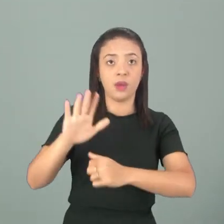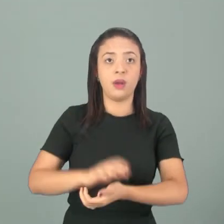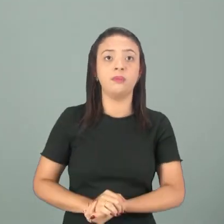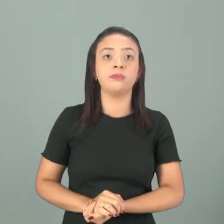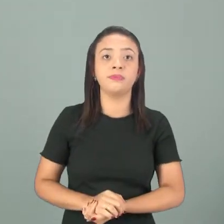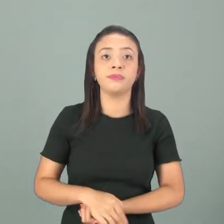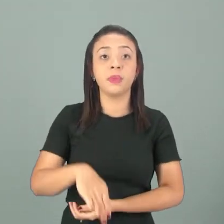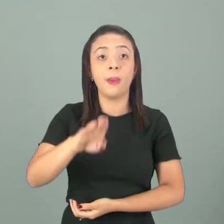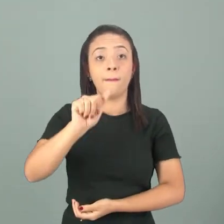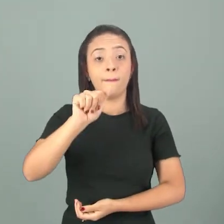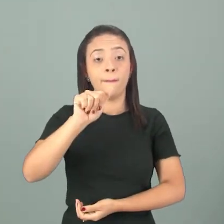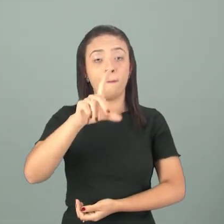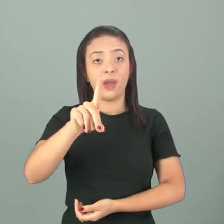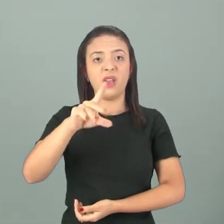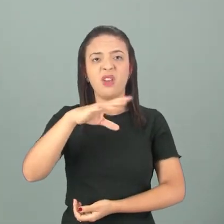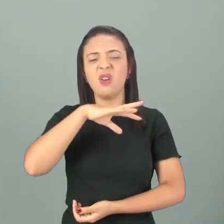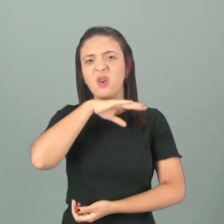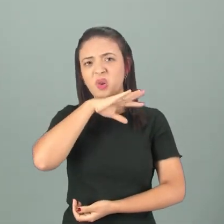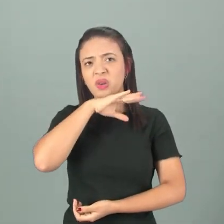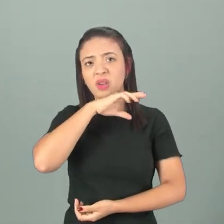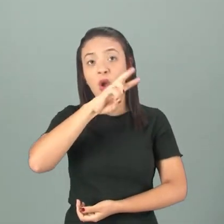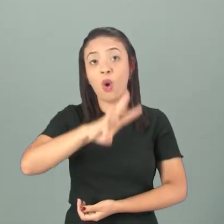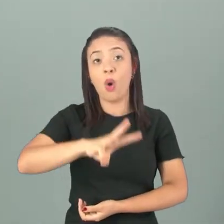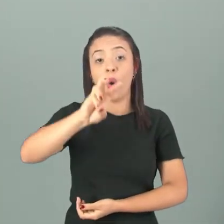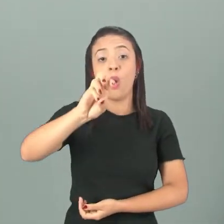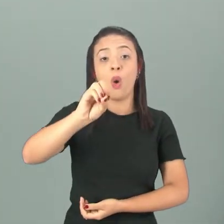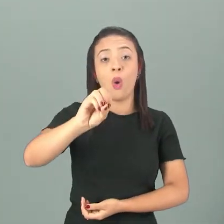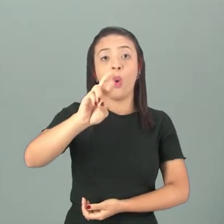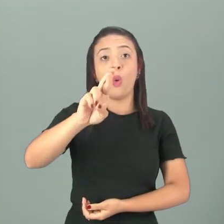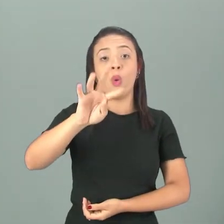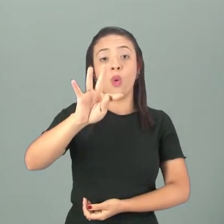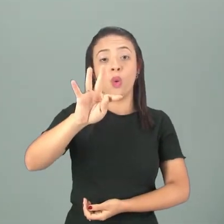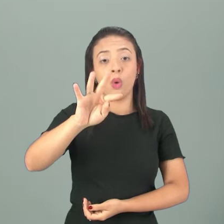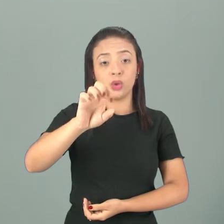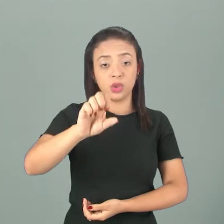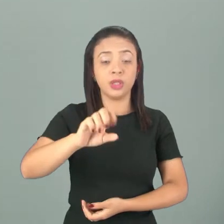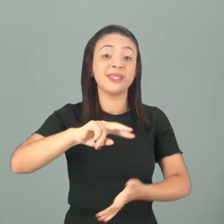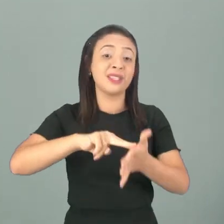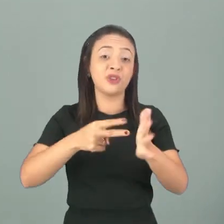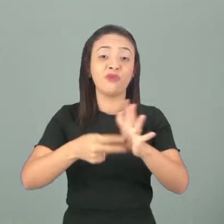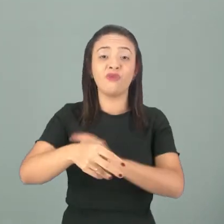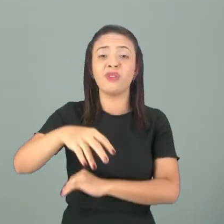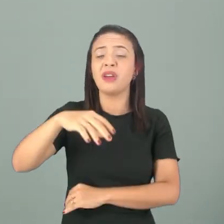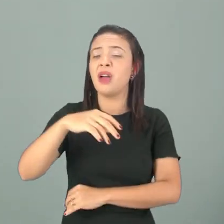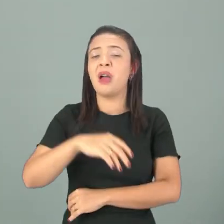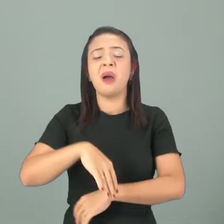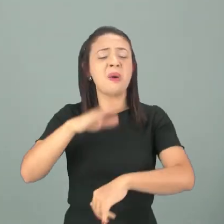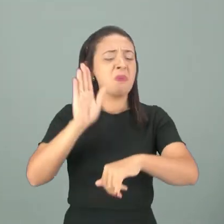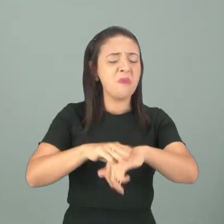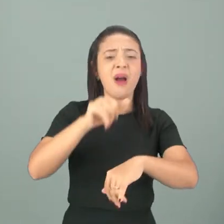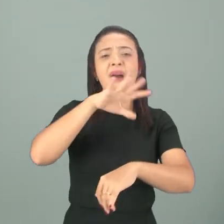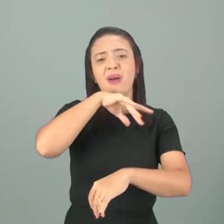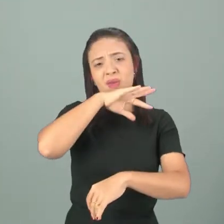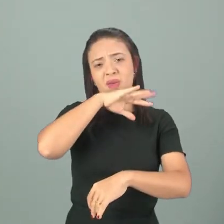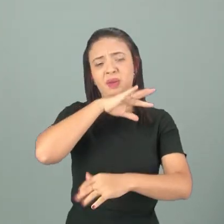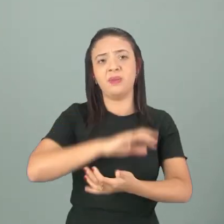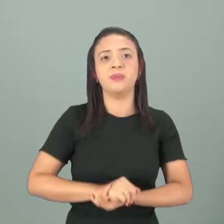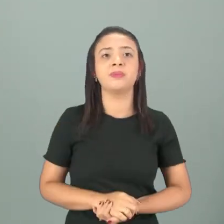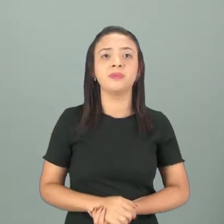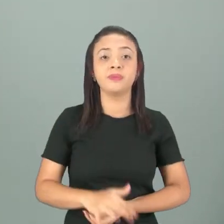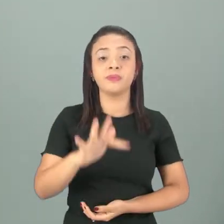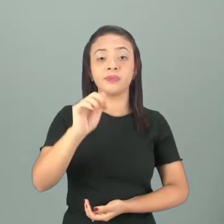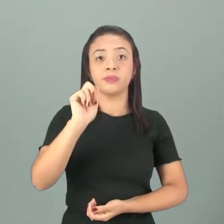the worst significa o pior. A mesma coisa, lembrando lá do comparativo, né, para vocês não confundirem.